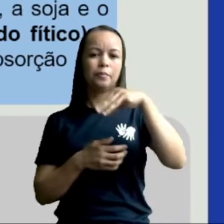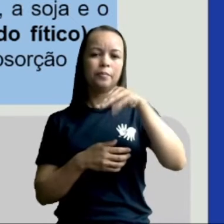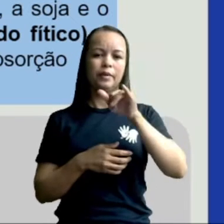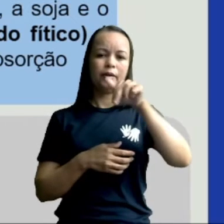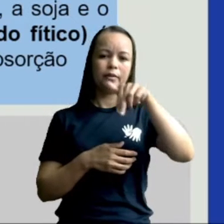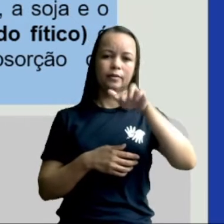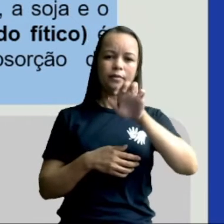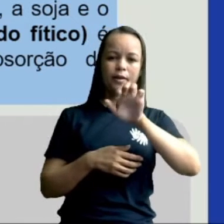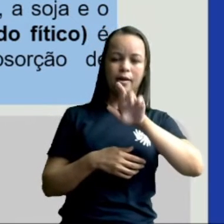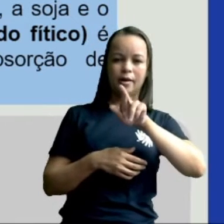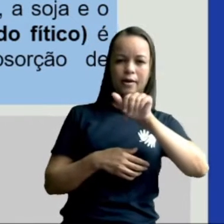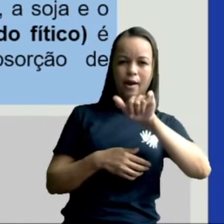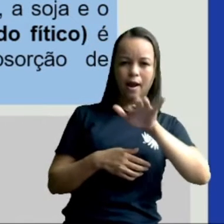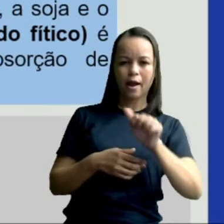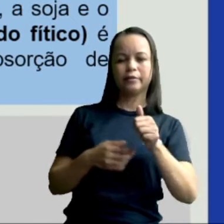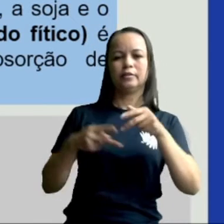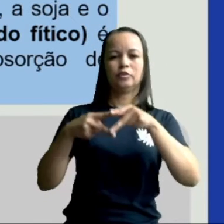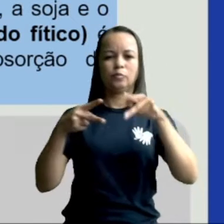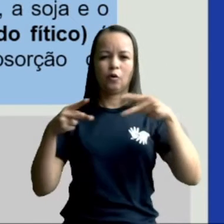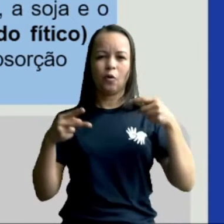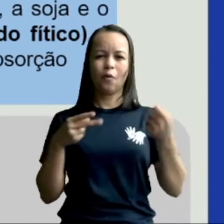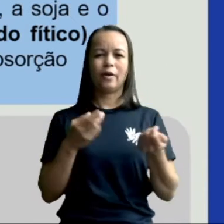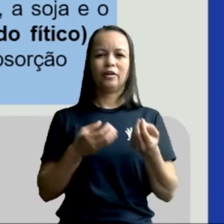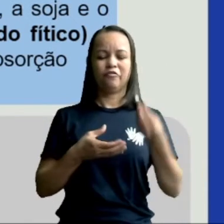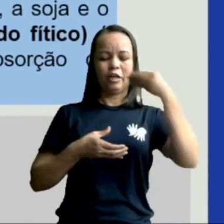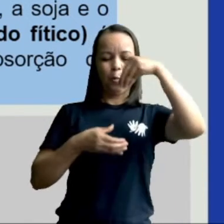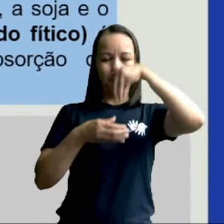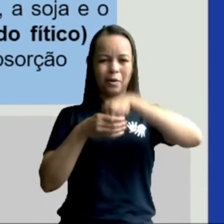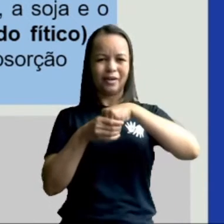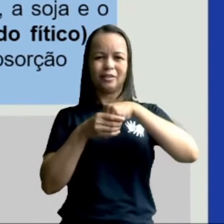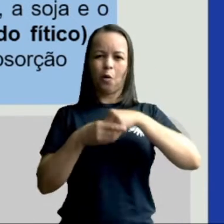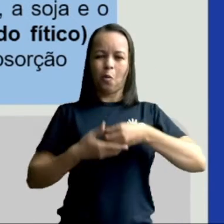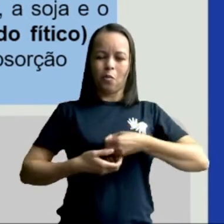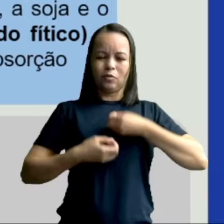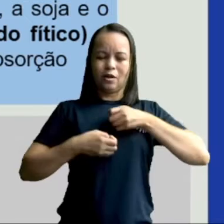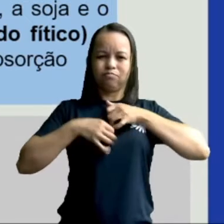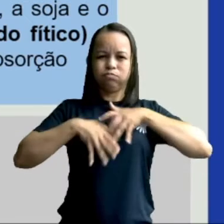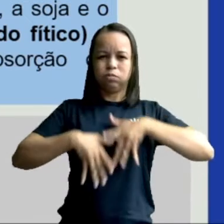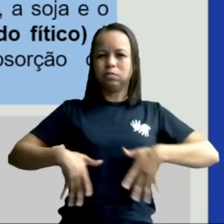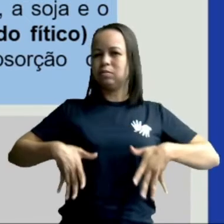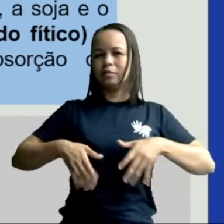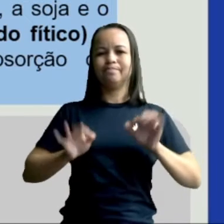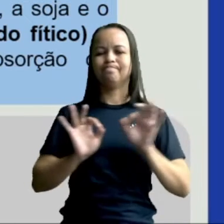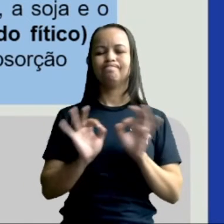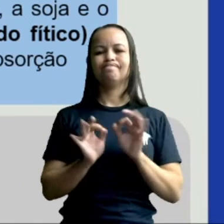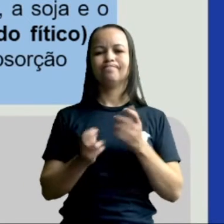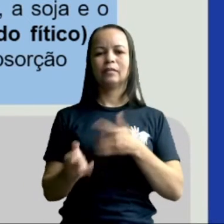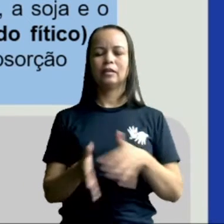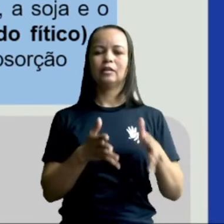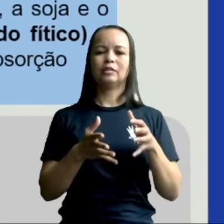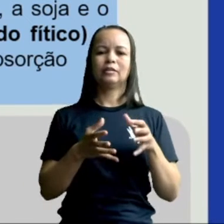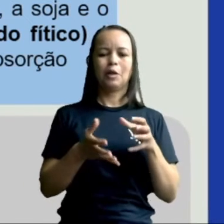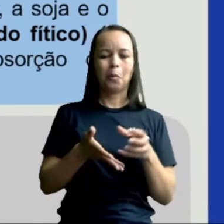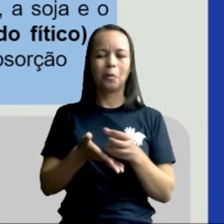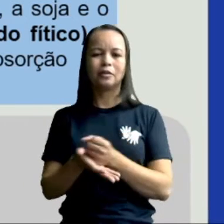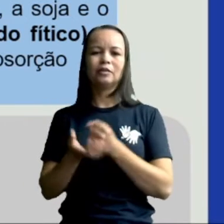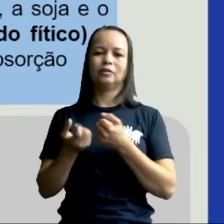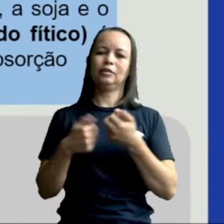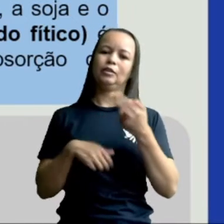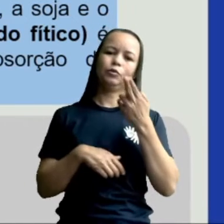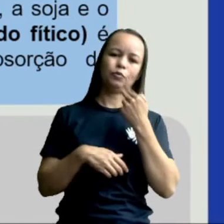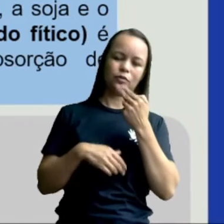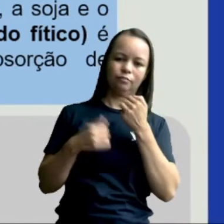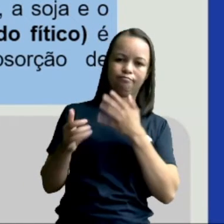não conseguem ser absorvidos pelo organismo. Assim, esses antinutrientes atuam como sequestradores de